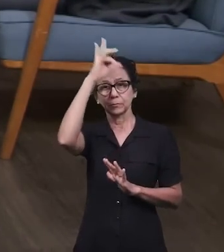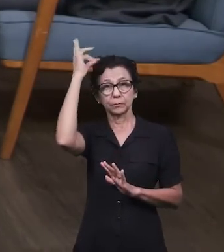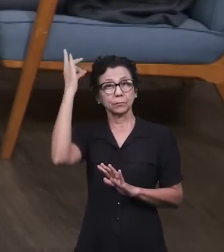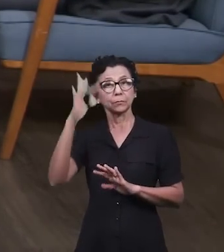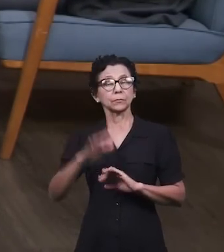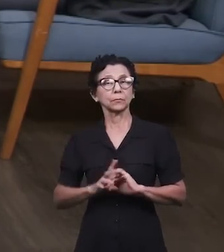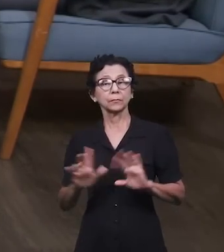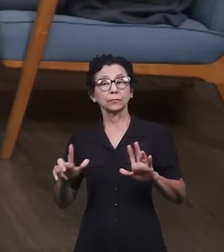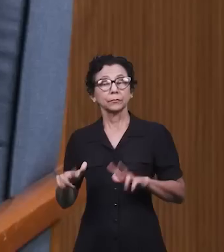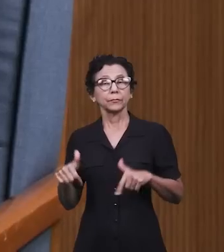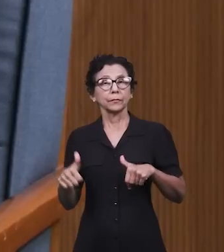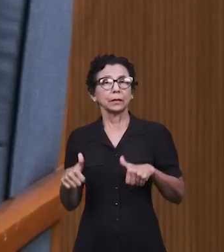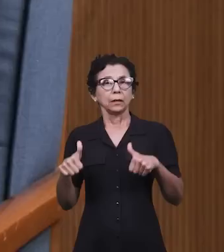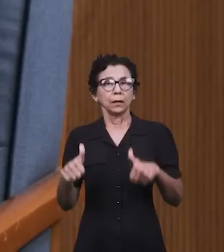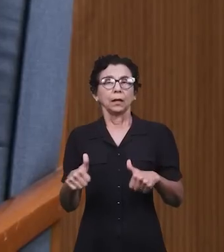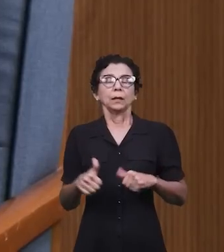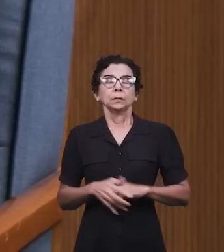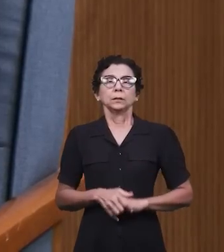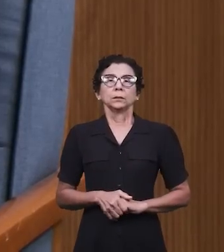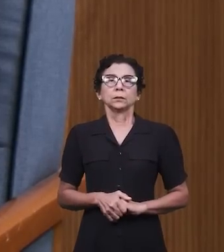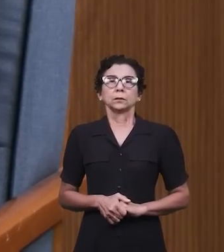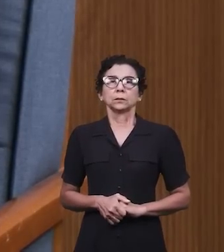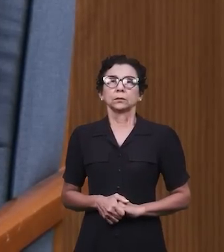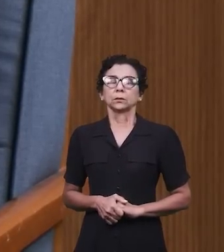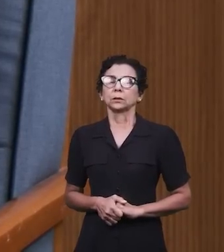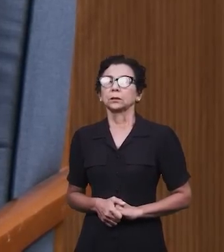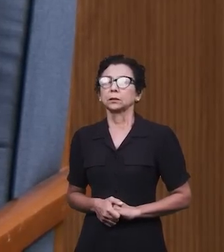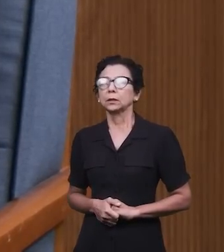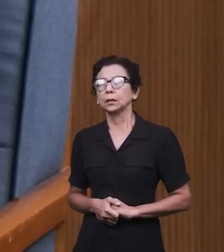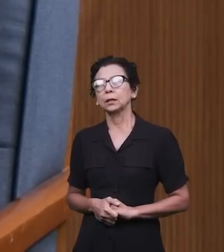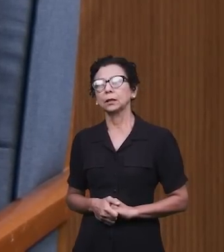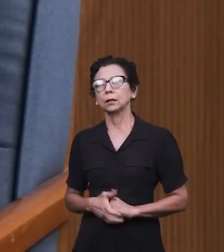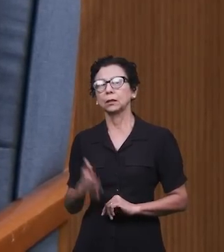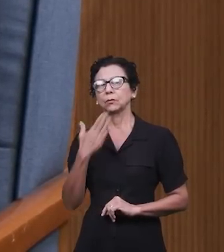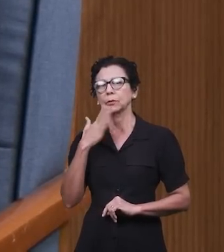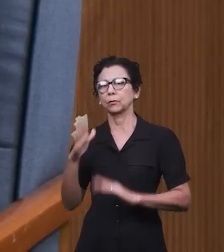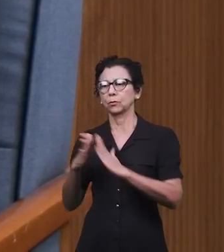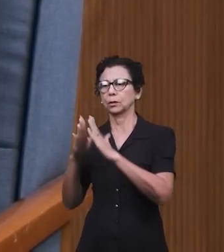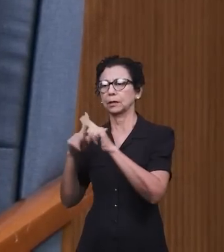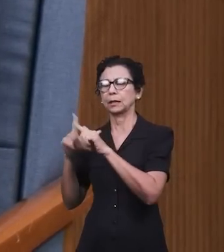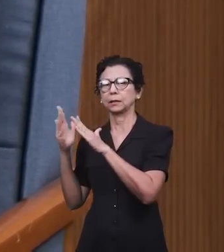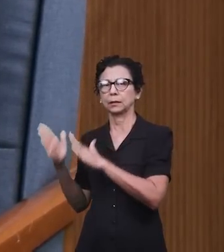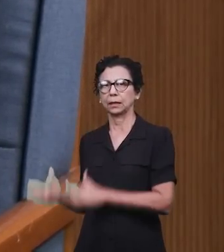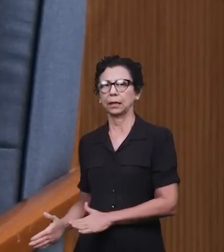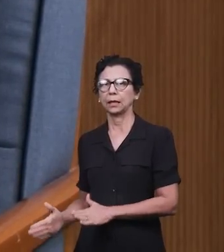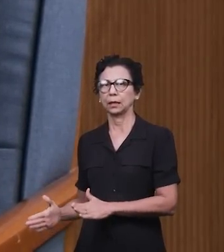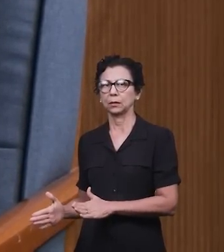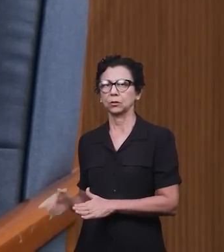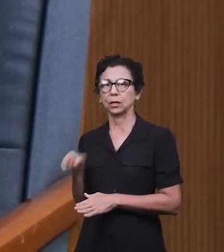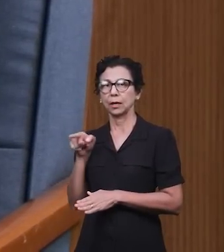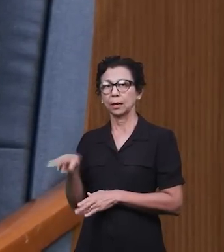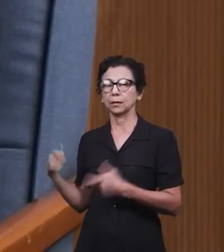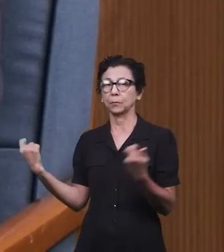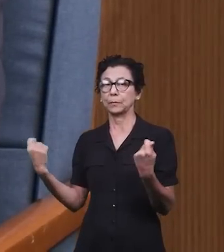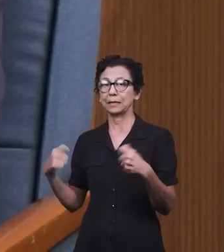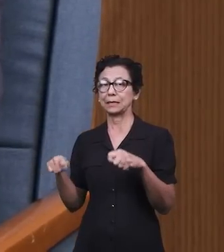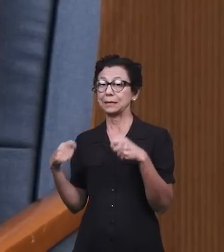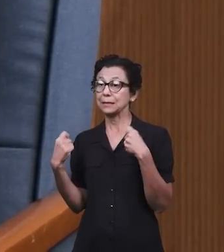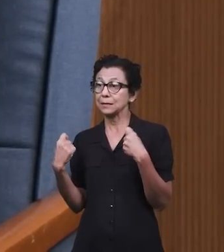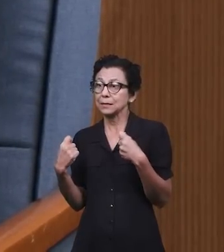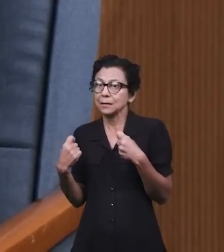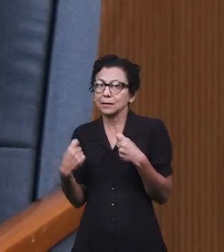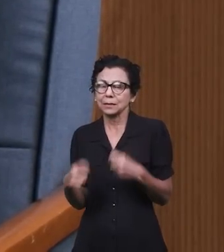que nunca o crente, a igreja, precisa dessa